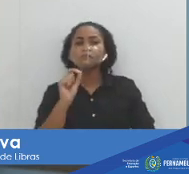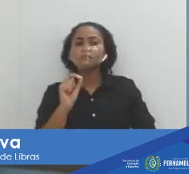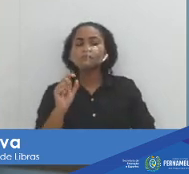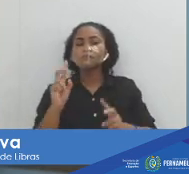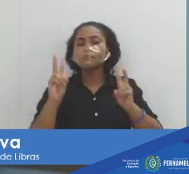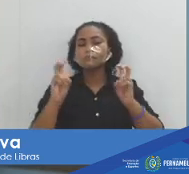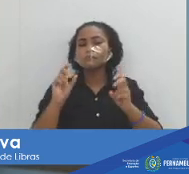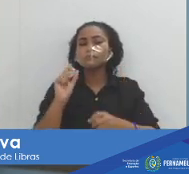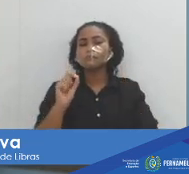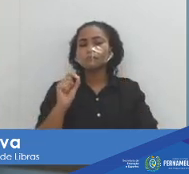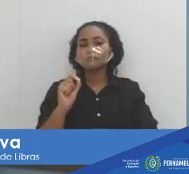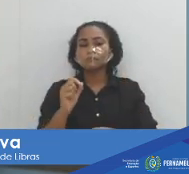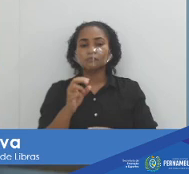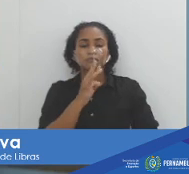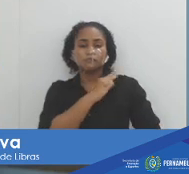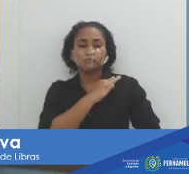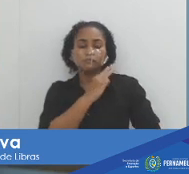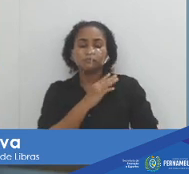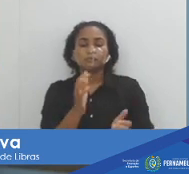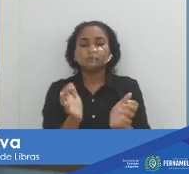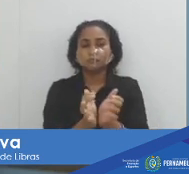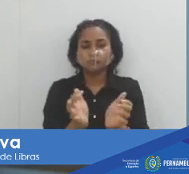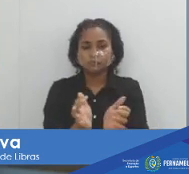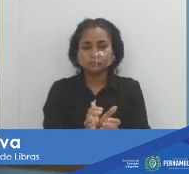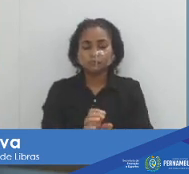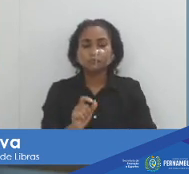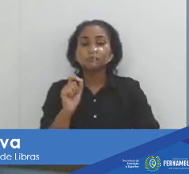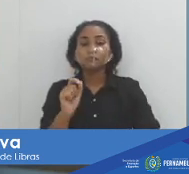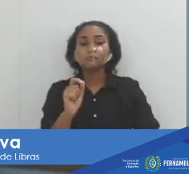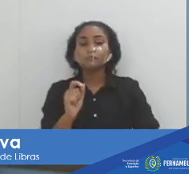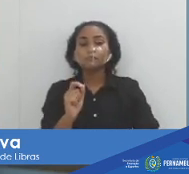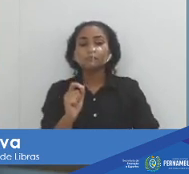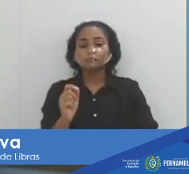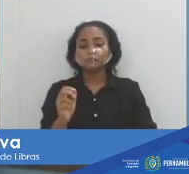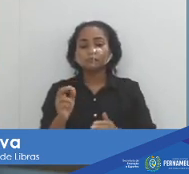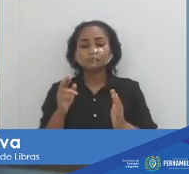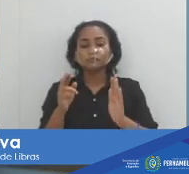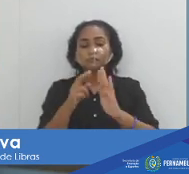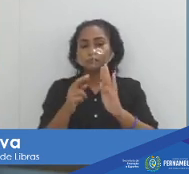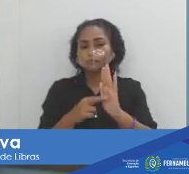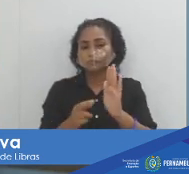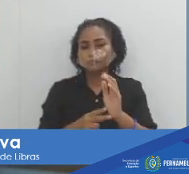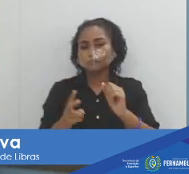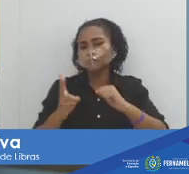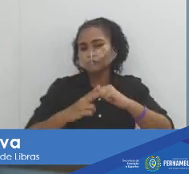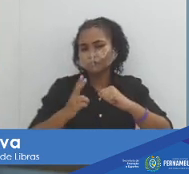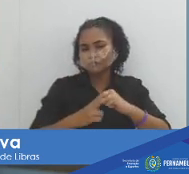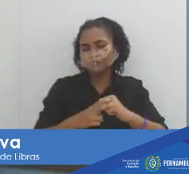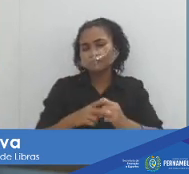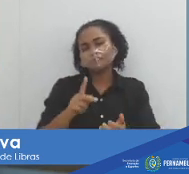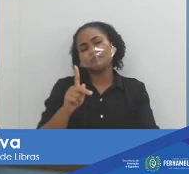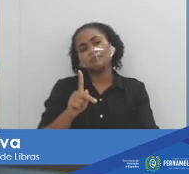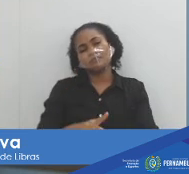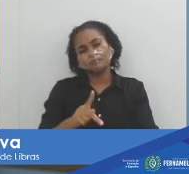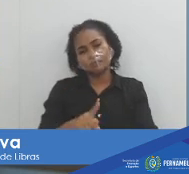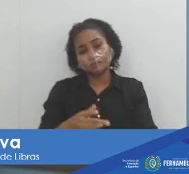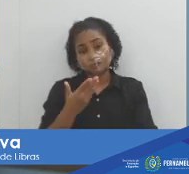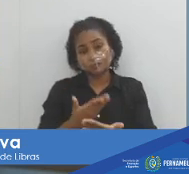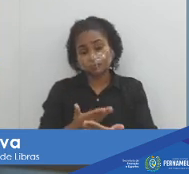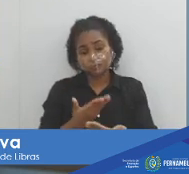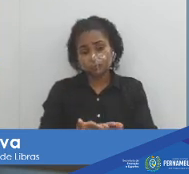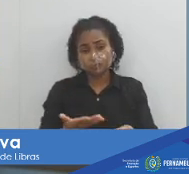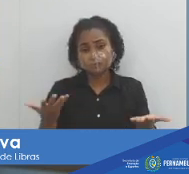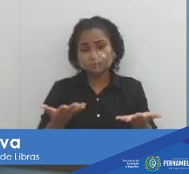conteúdo voltado para a terceira série do ensino médio. O conteúdo é regência verbal. Na verdade, a aula de